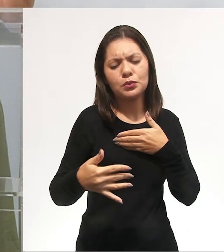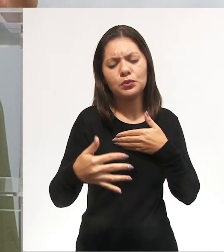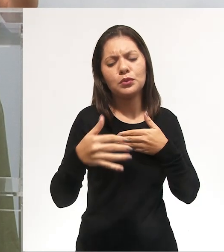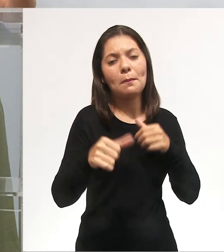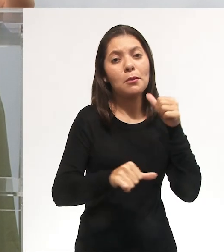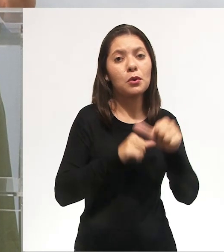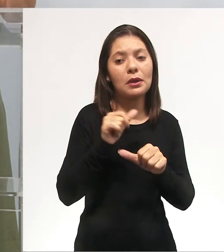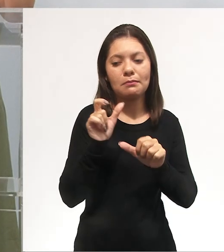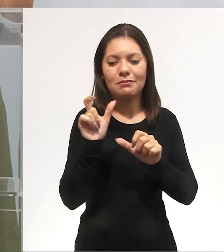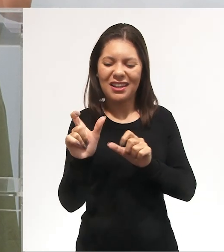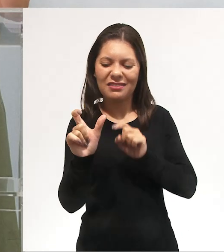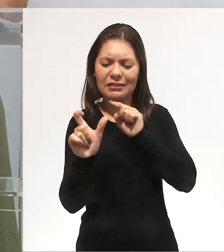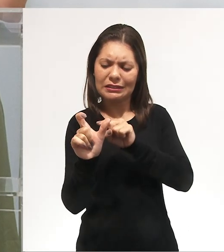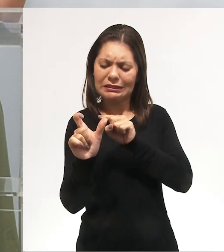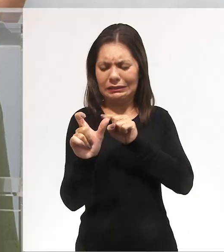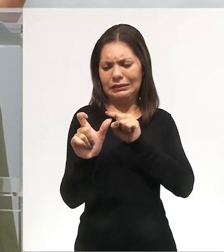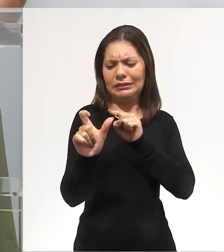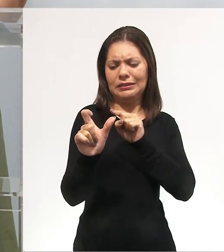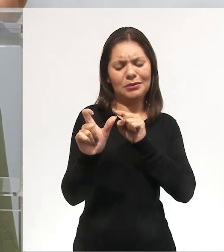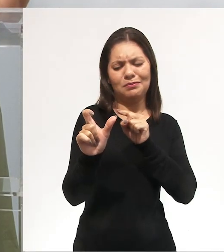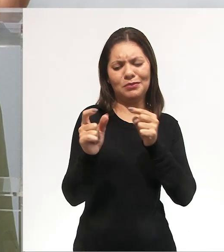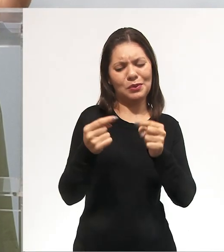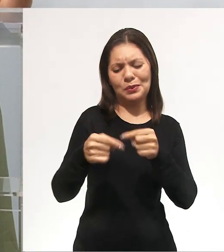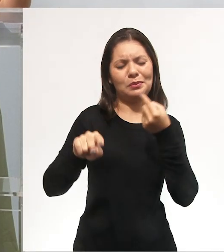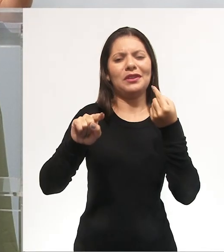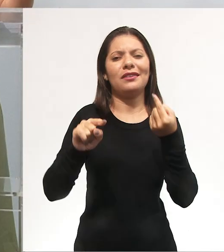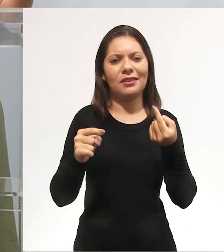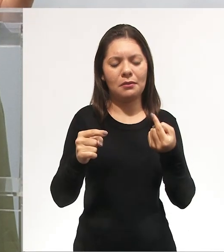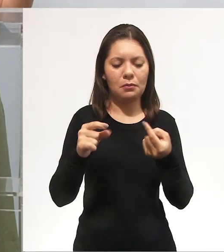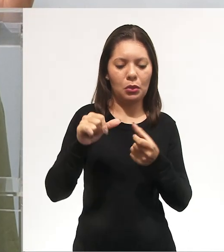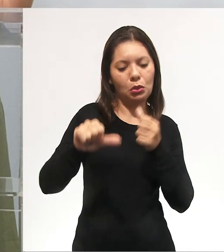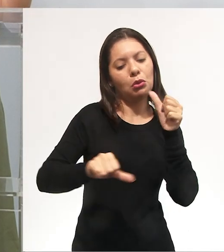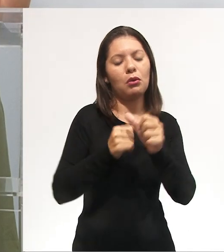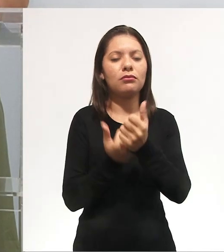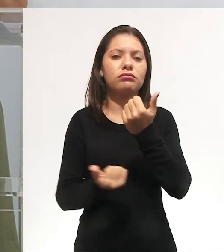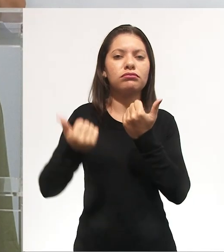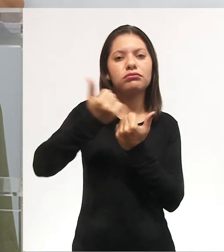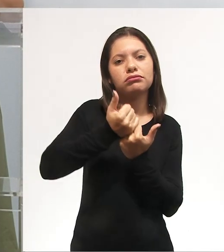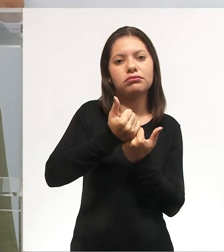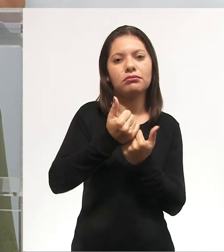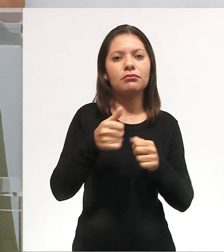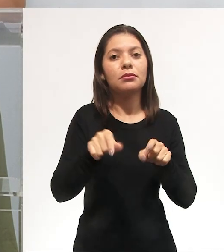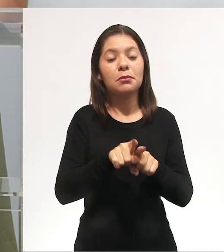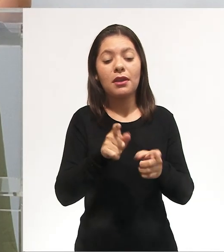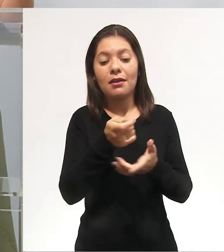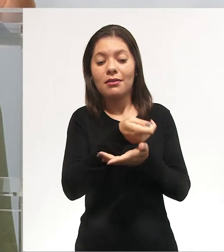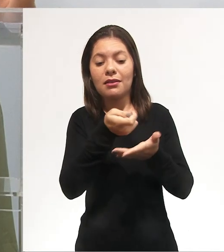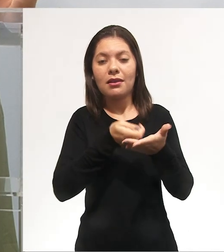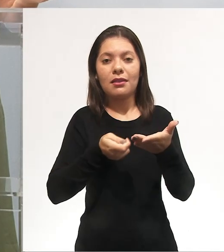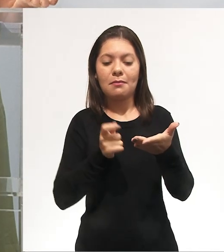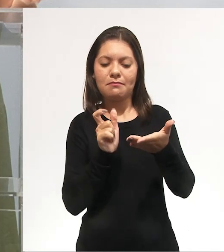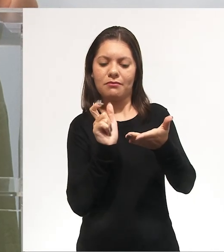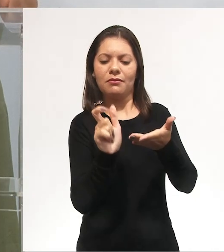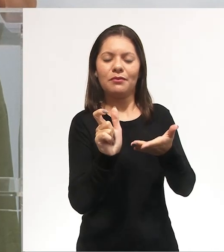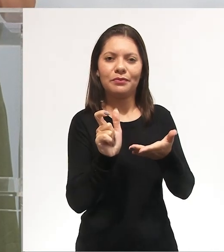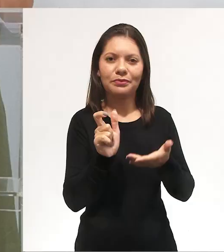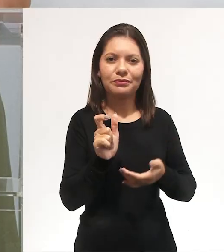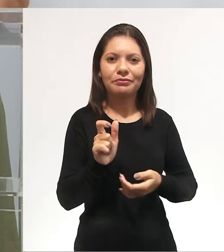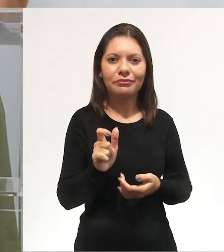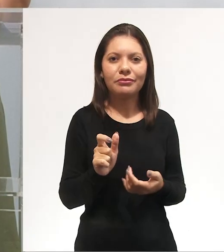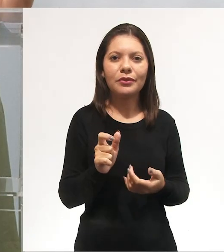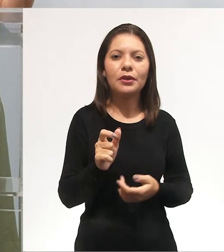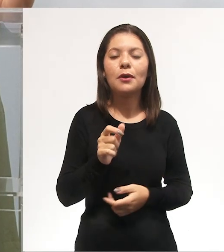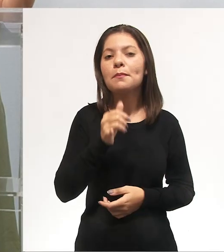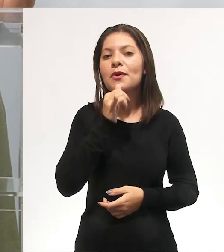do tempo. Algumas palavras que eram utilizadas antes deixam de ser usadas, a escrita da palavra evolui, às vezes,